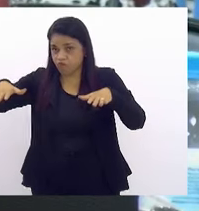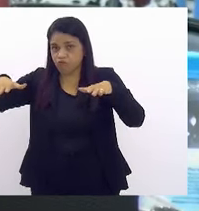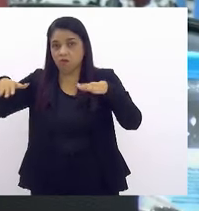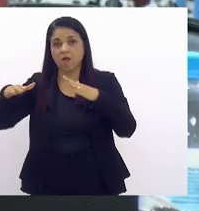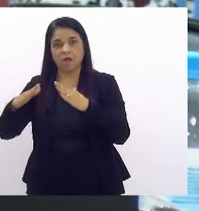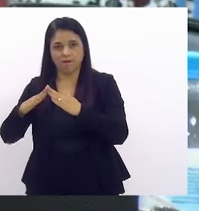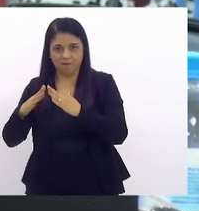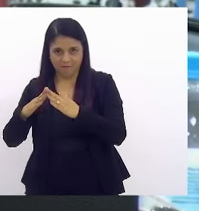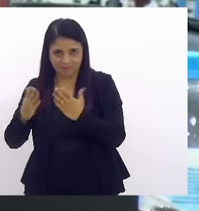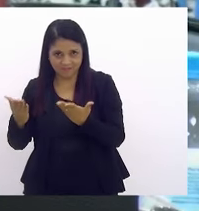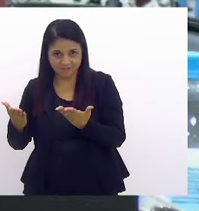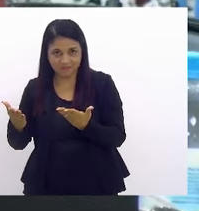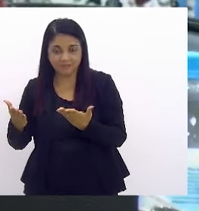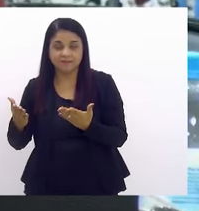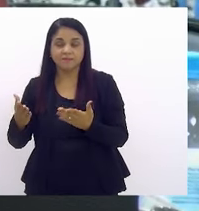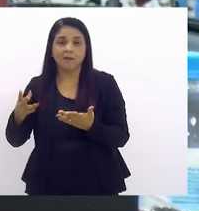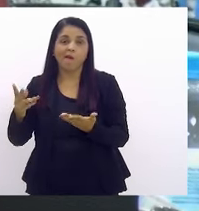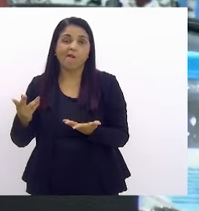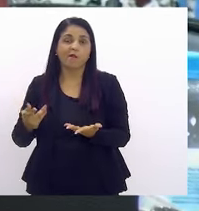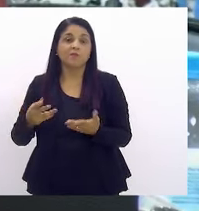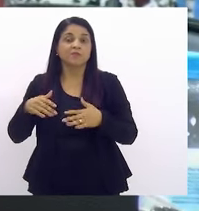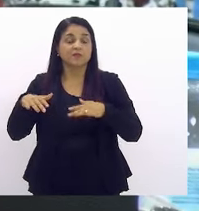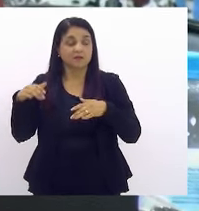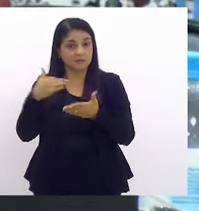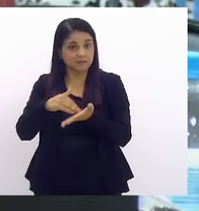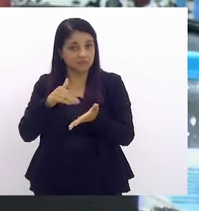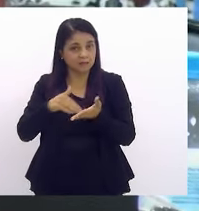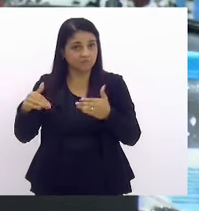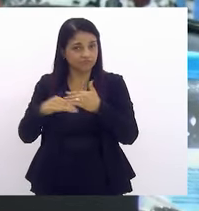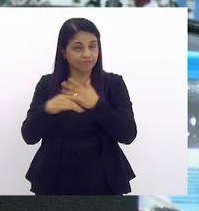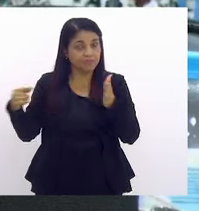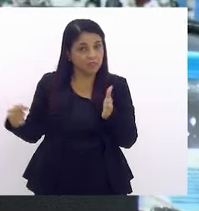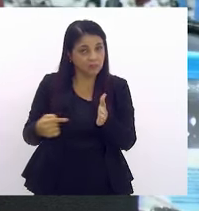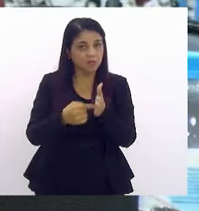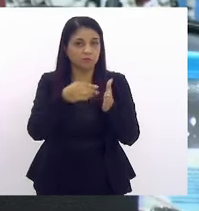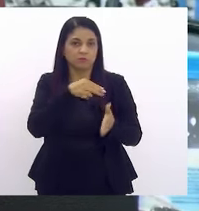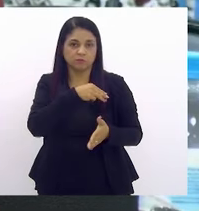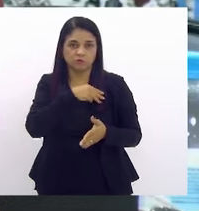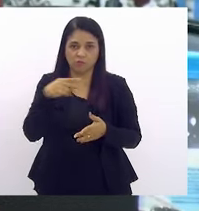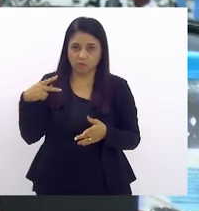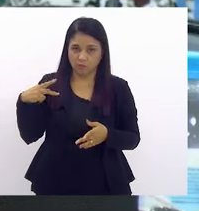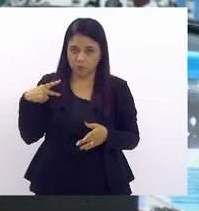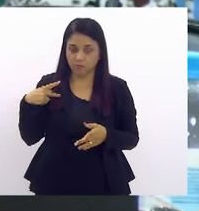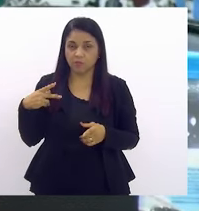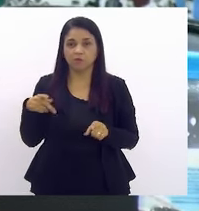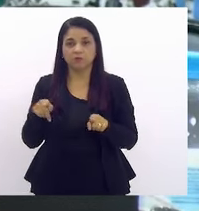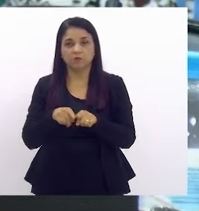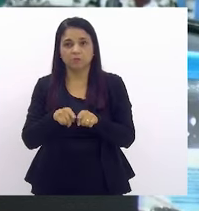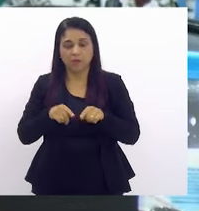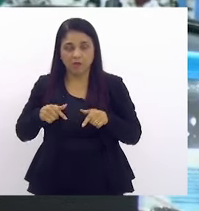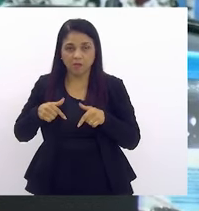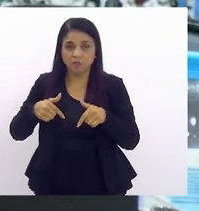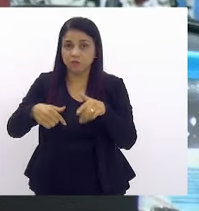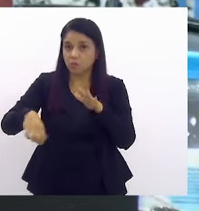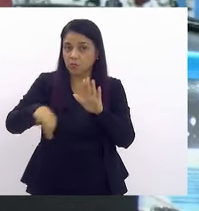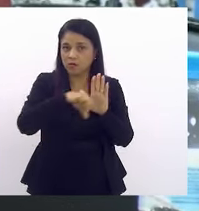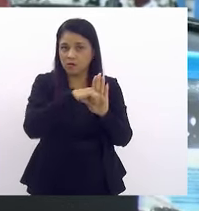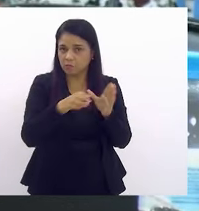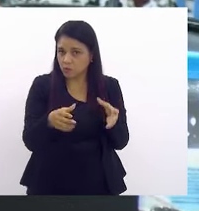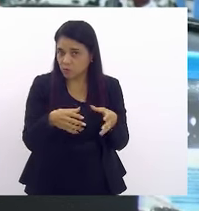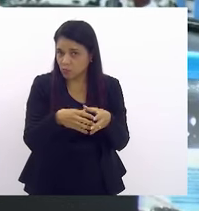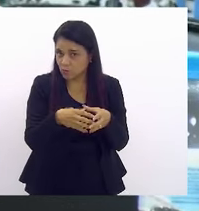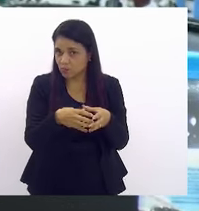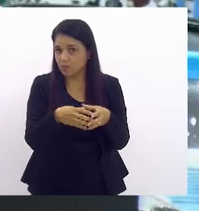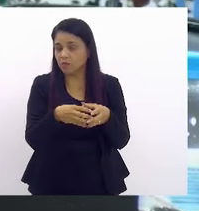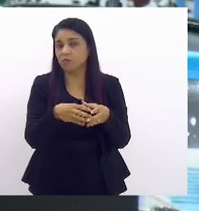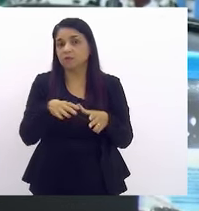acontecido demais. Né, então, a Secretaria de Urbanismo já fez denúncias ao Ministério Público com relação à atuação criminosa nessas regiões, não só no